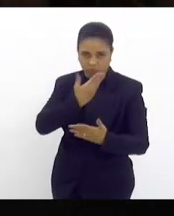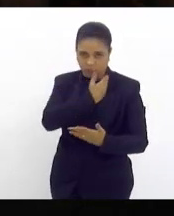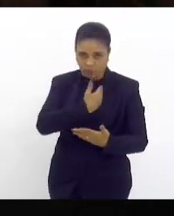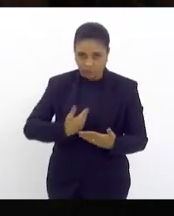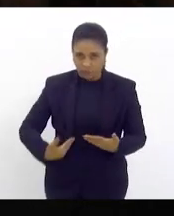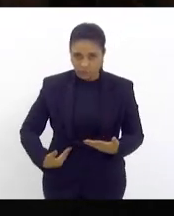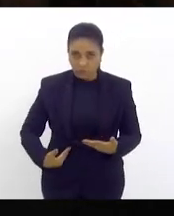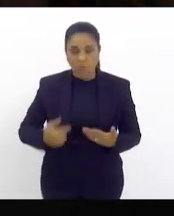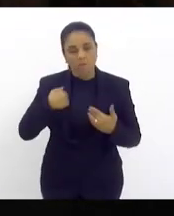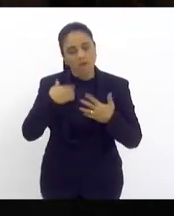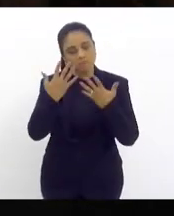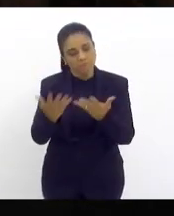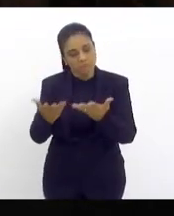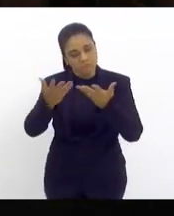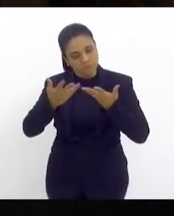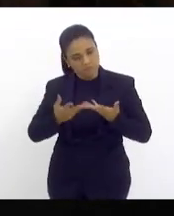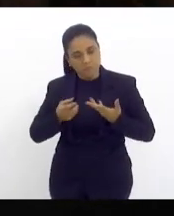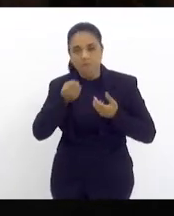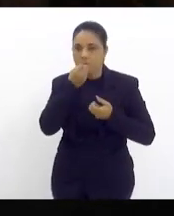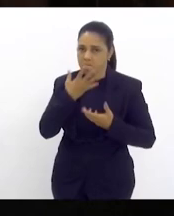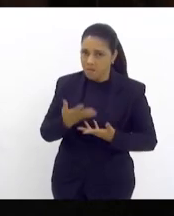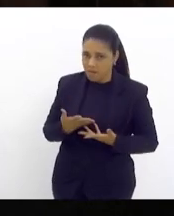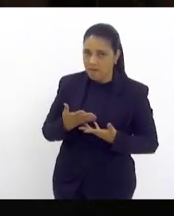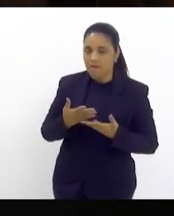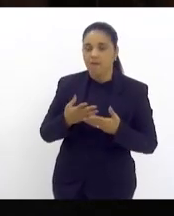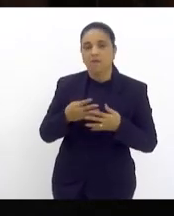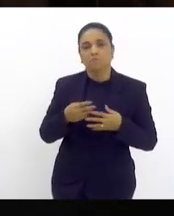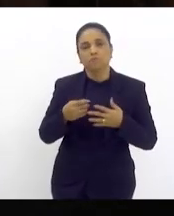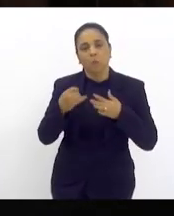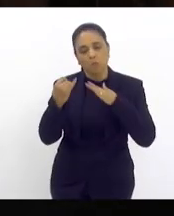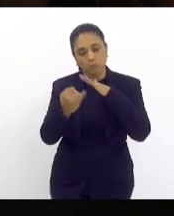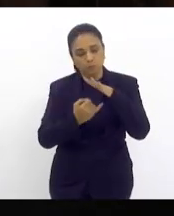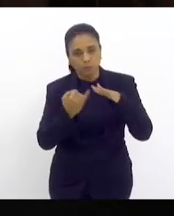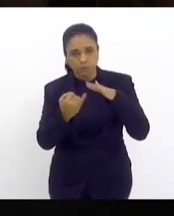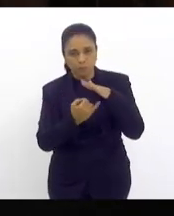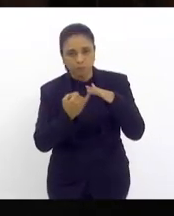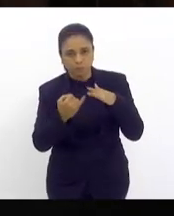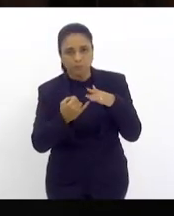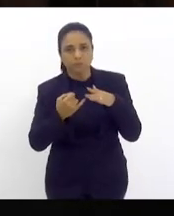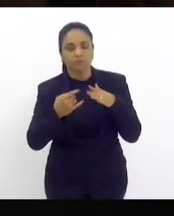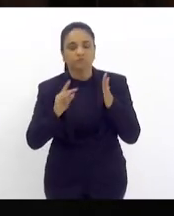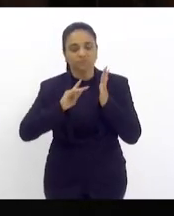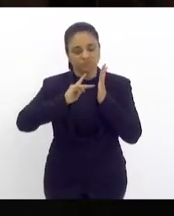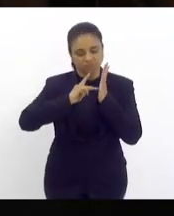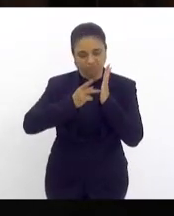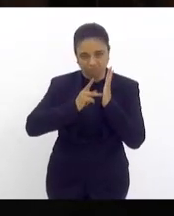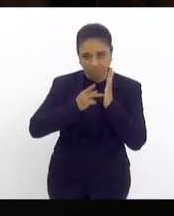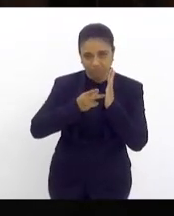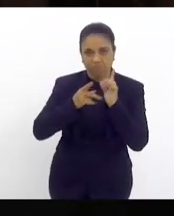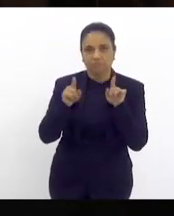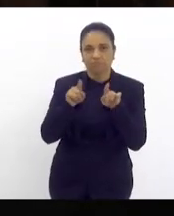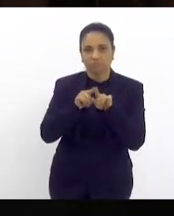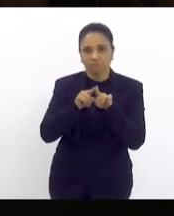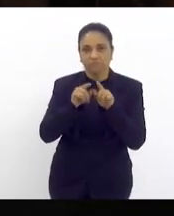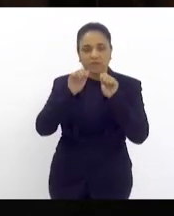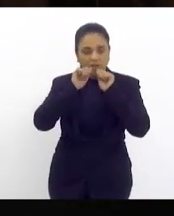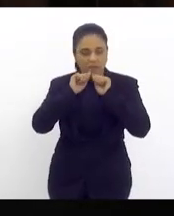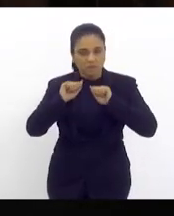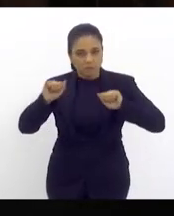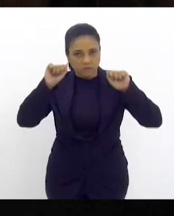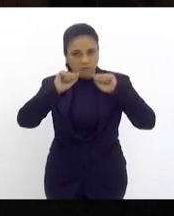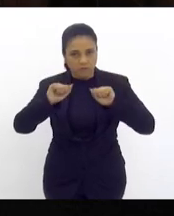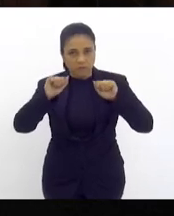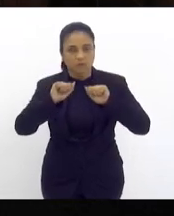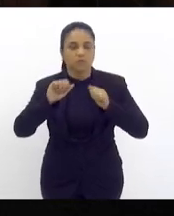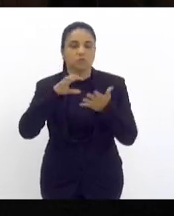fui bem recebido Assim como as entidades relacionadas ao sindicato as associações e aos